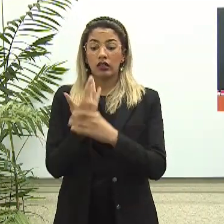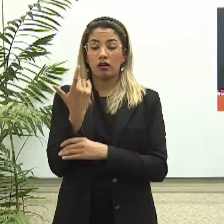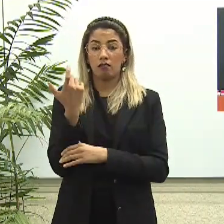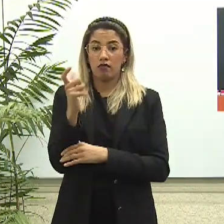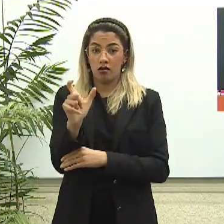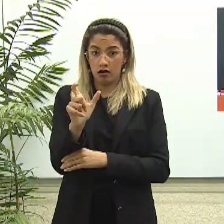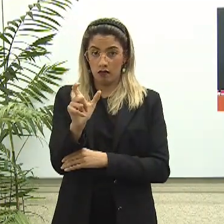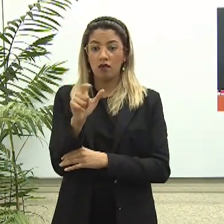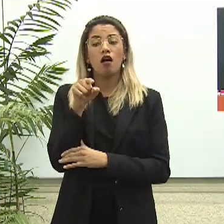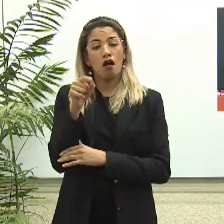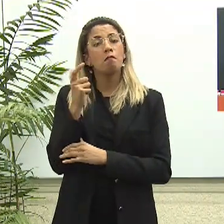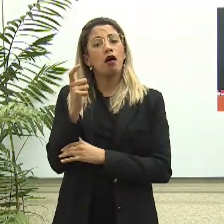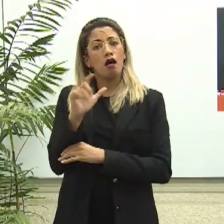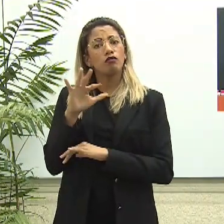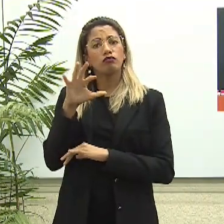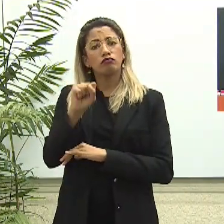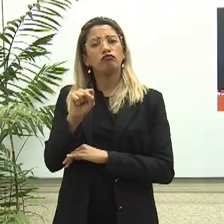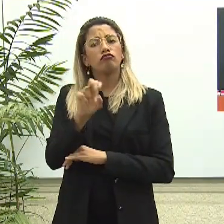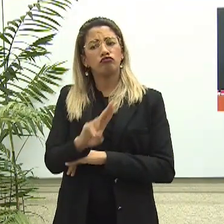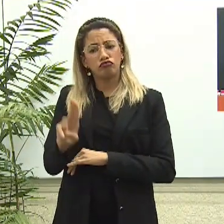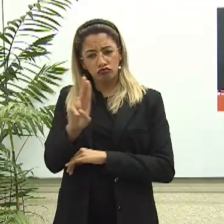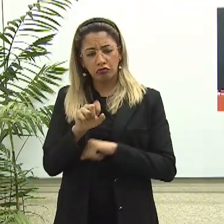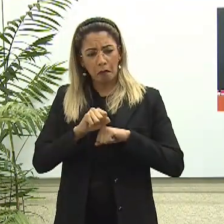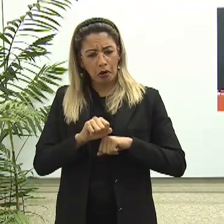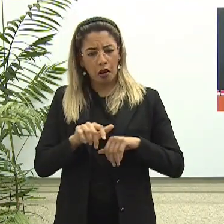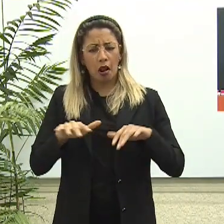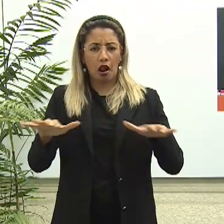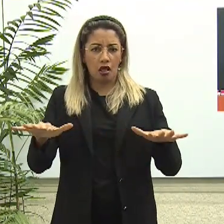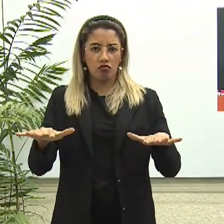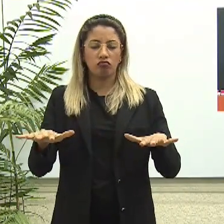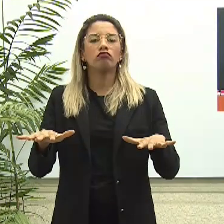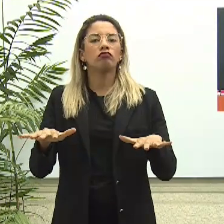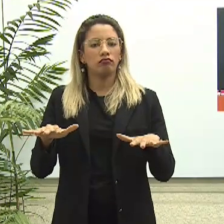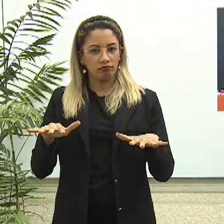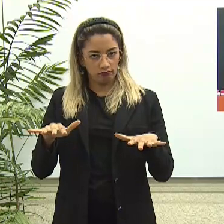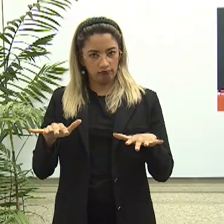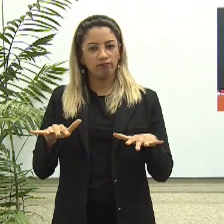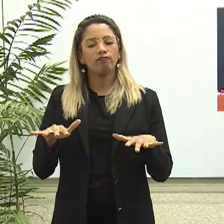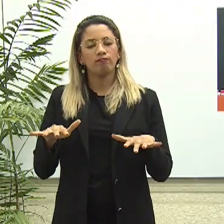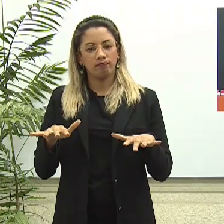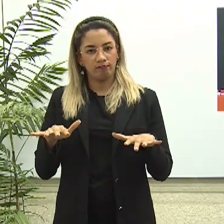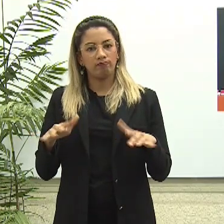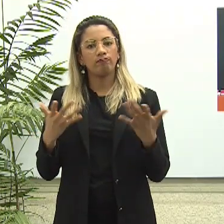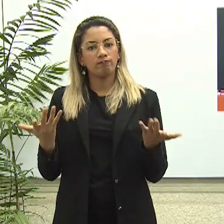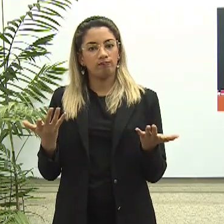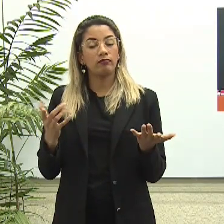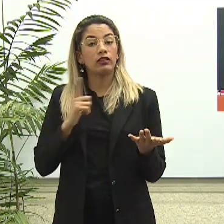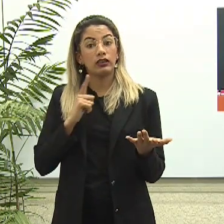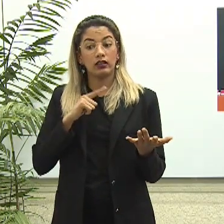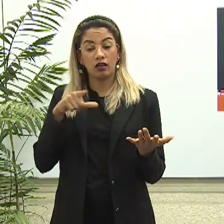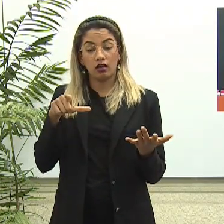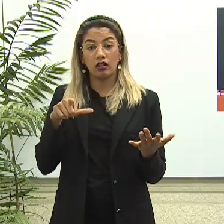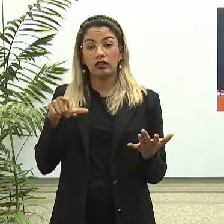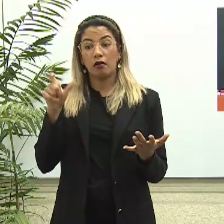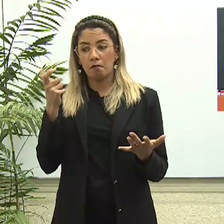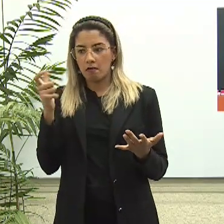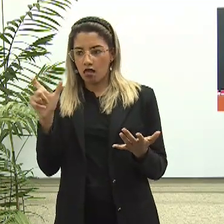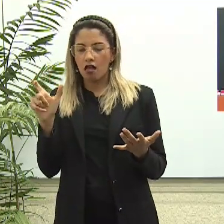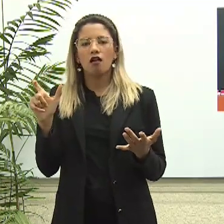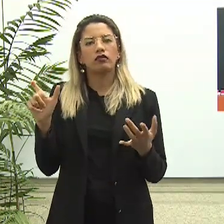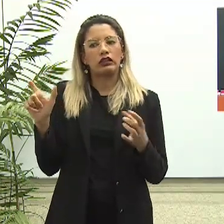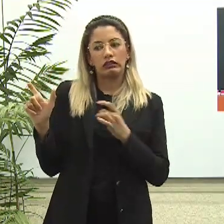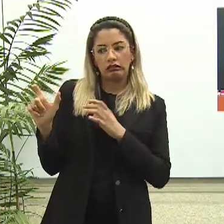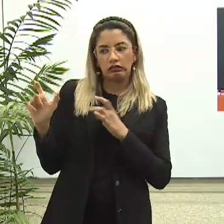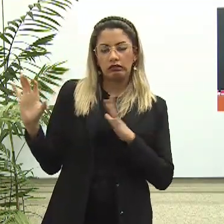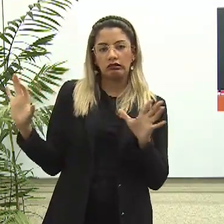pega E aí todo mundo fala e aí esse termo se coaduna com o temor e o temor é bom